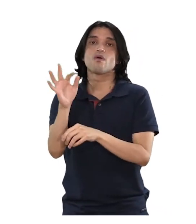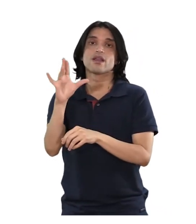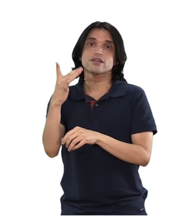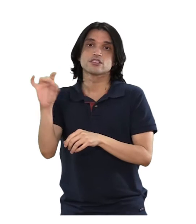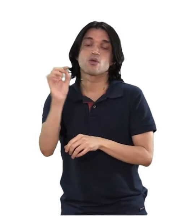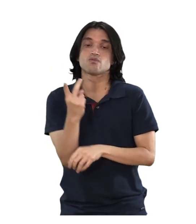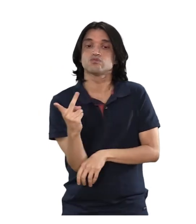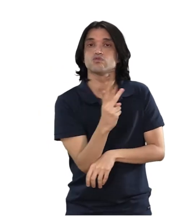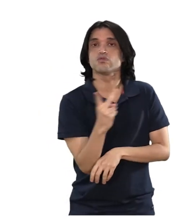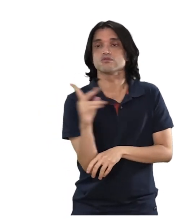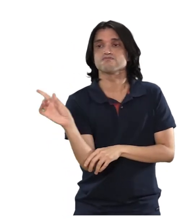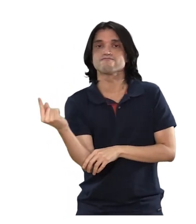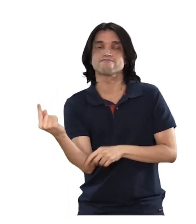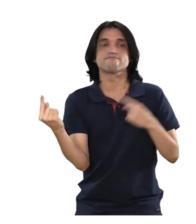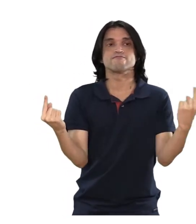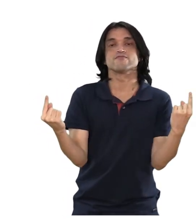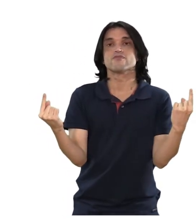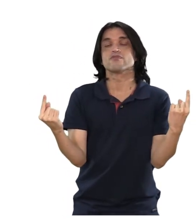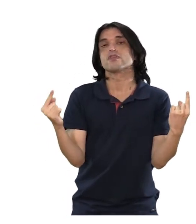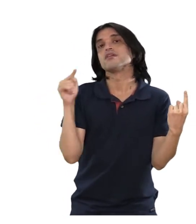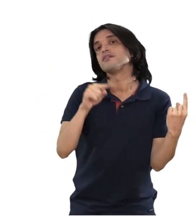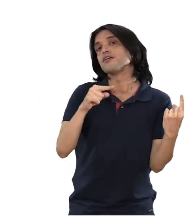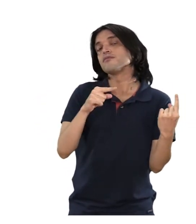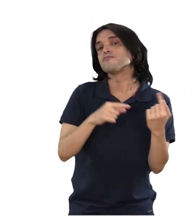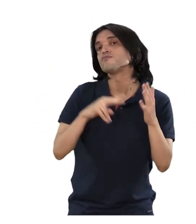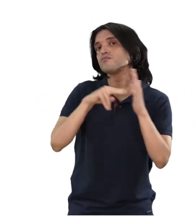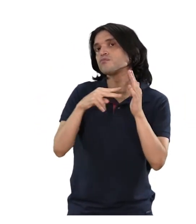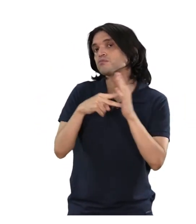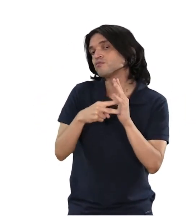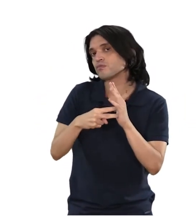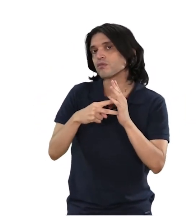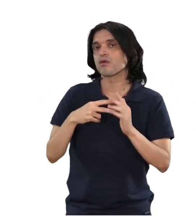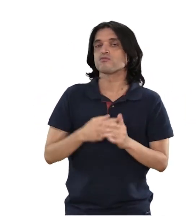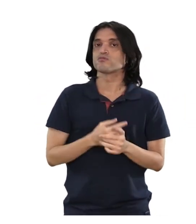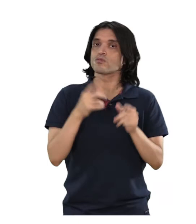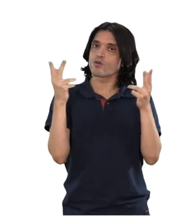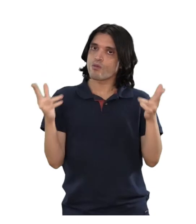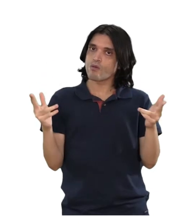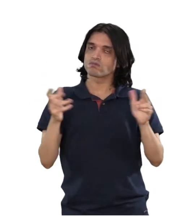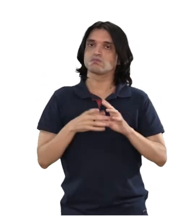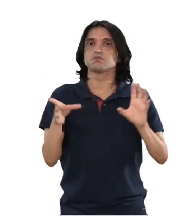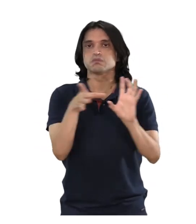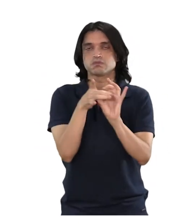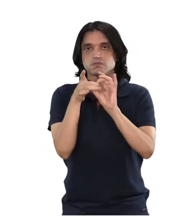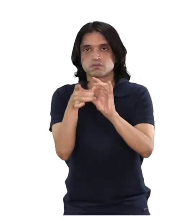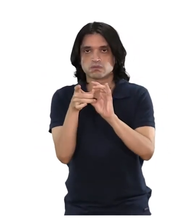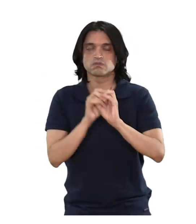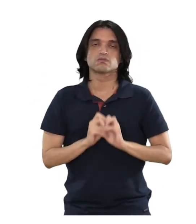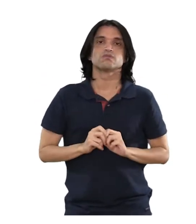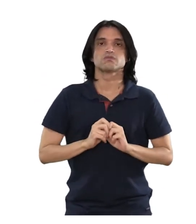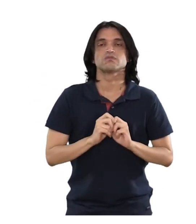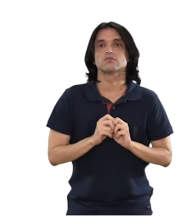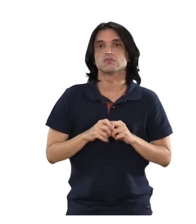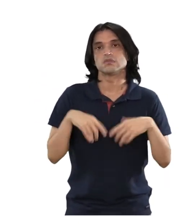sintático. Dentro das classes gramaticais você encontra a conjunção, entre outros. Temos como exemplo de